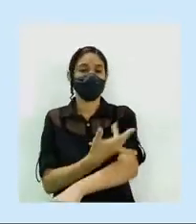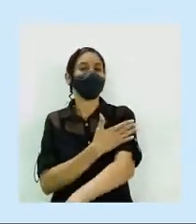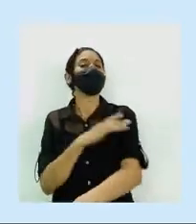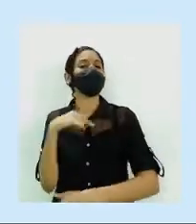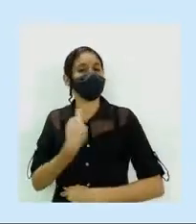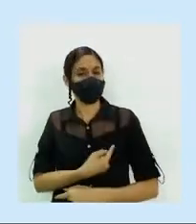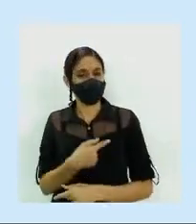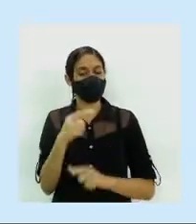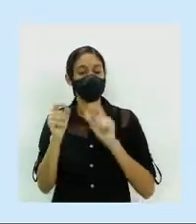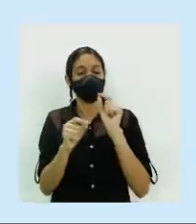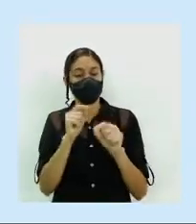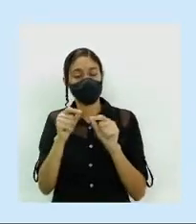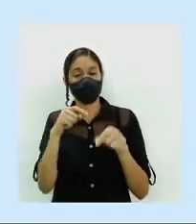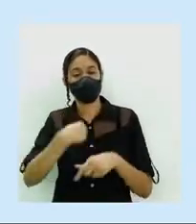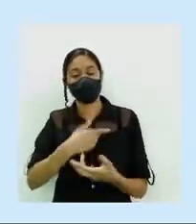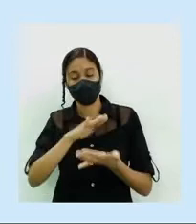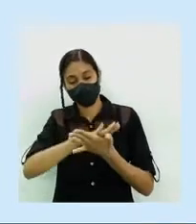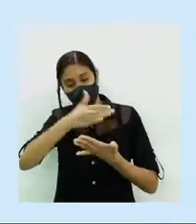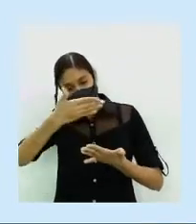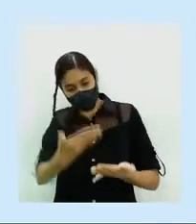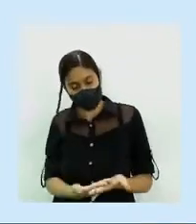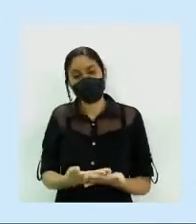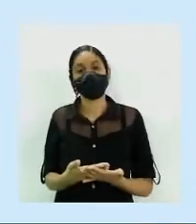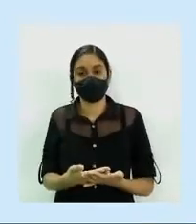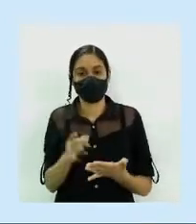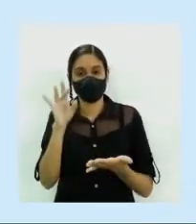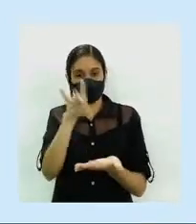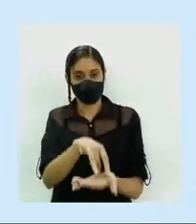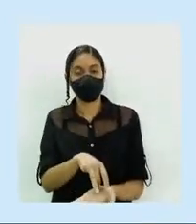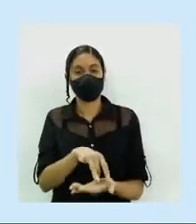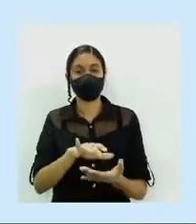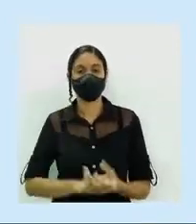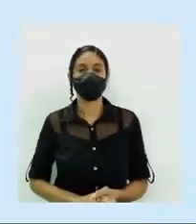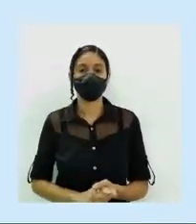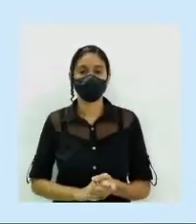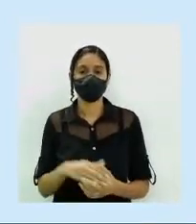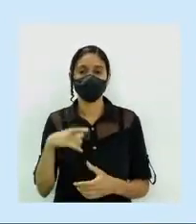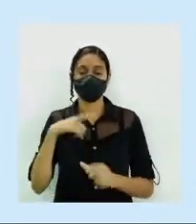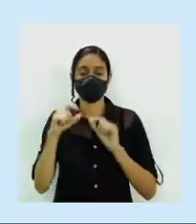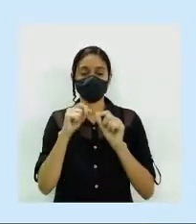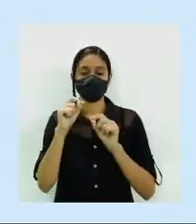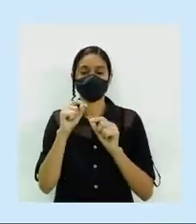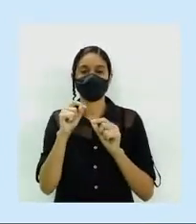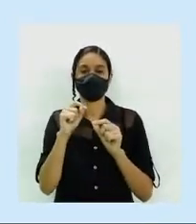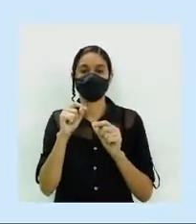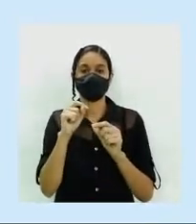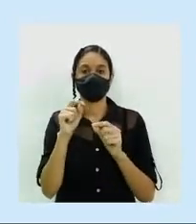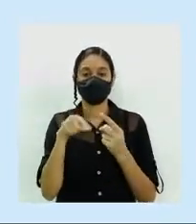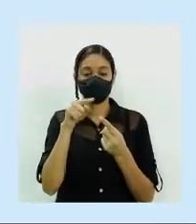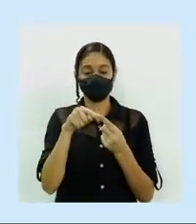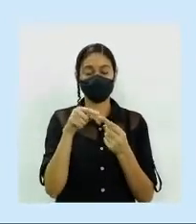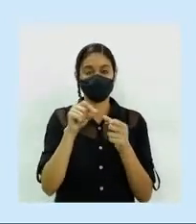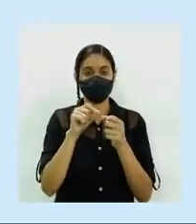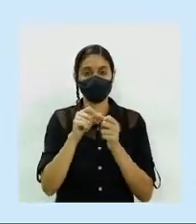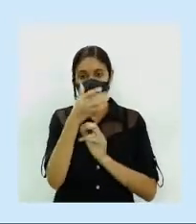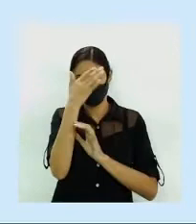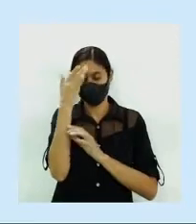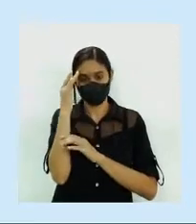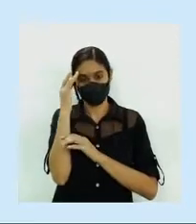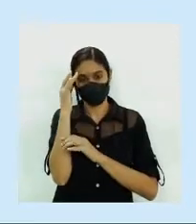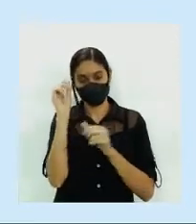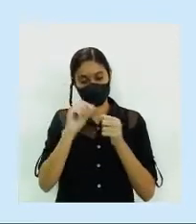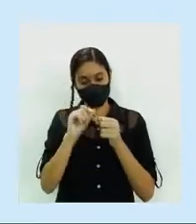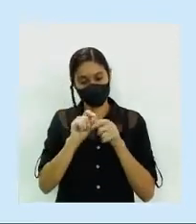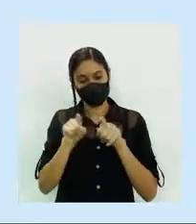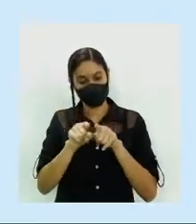sentimentos, as nossas interpretações da realidade. Ele tem o intuito de fazer com que quem produz e quem